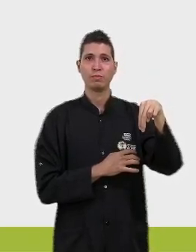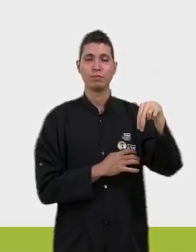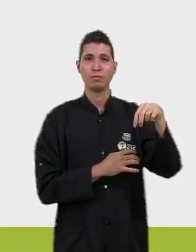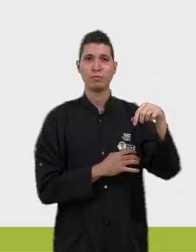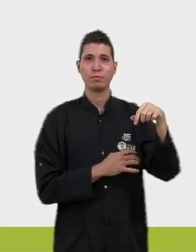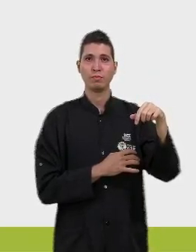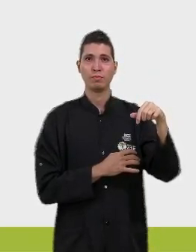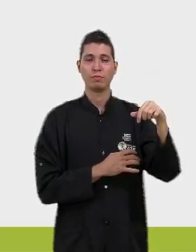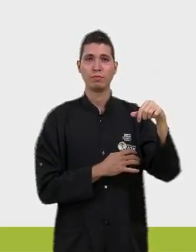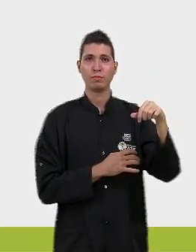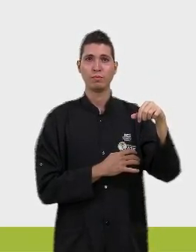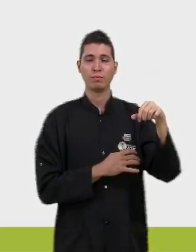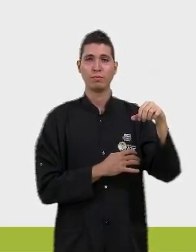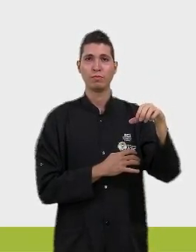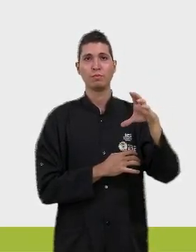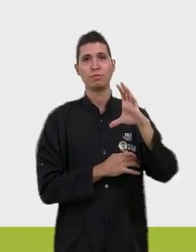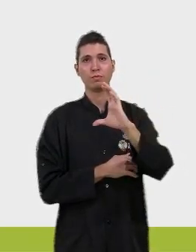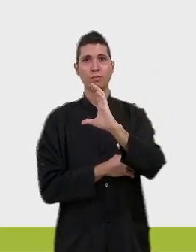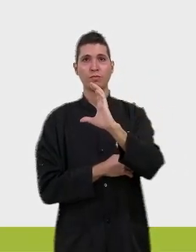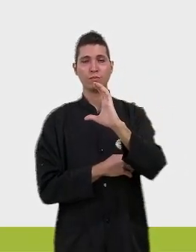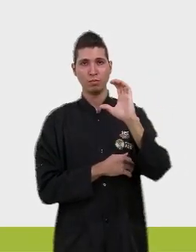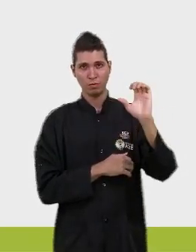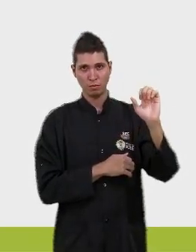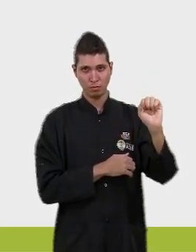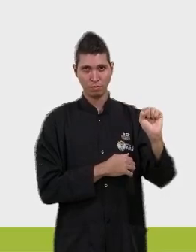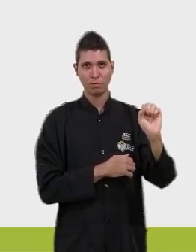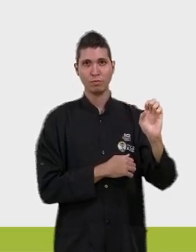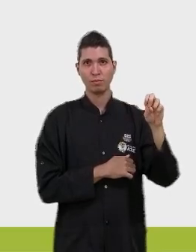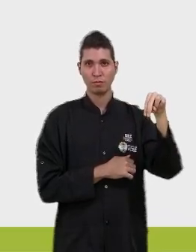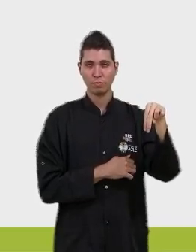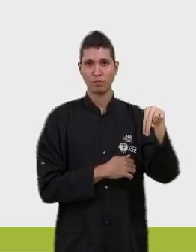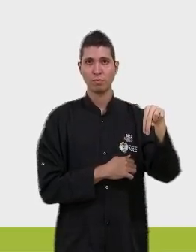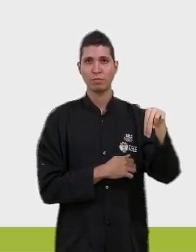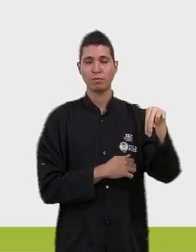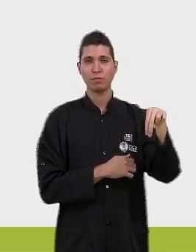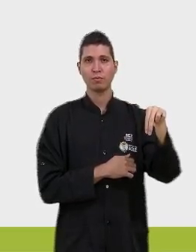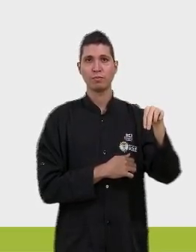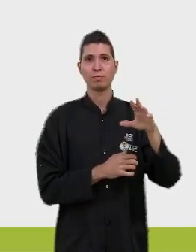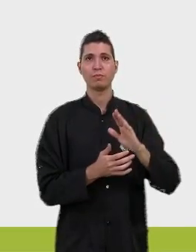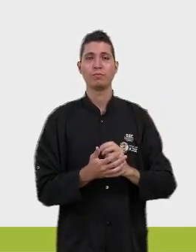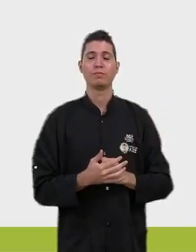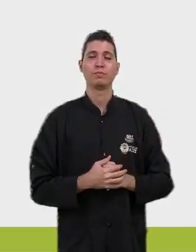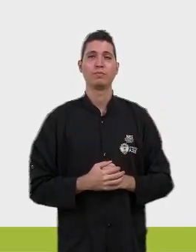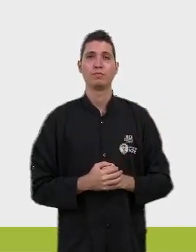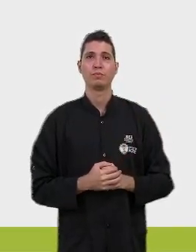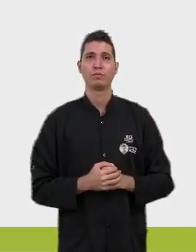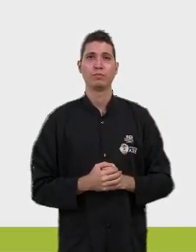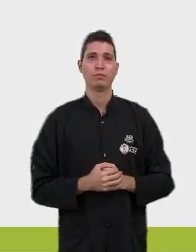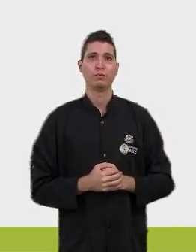2π, desculpa, o cosseno desse, cosseno não, o seno mesmo, deixa eu apagar isso aqui.